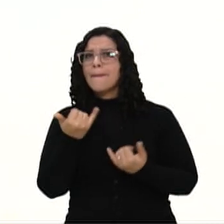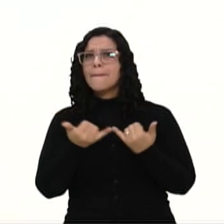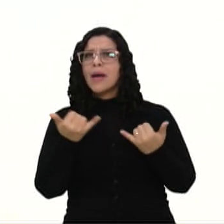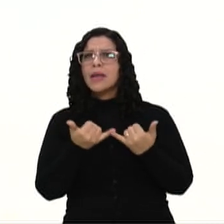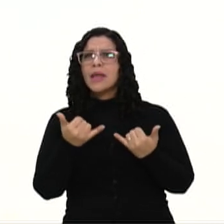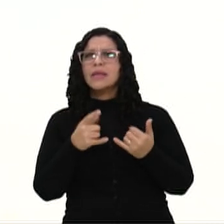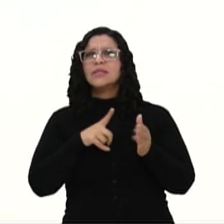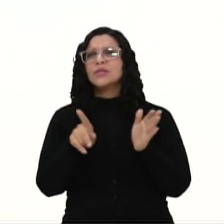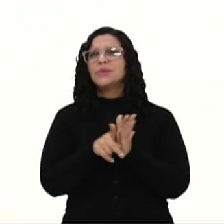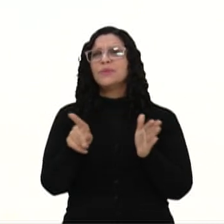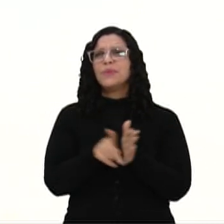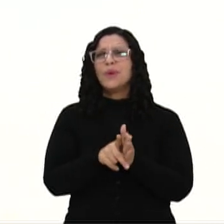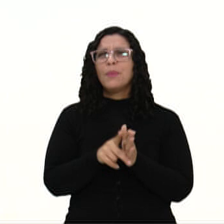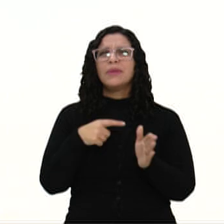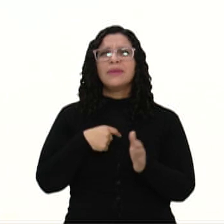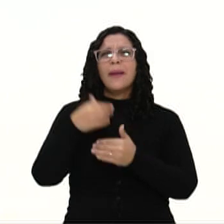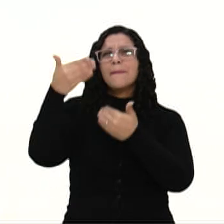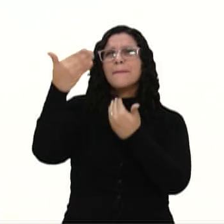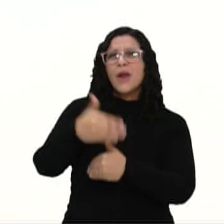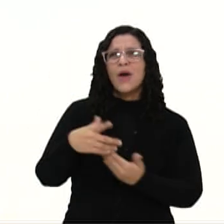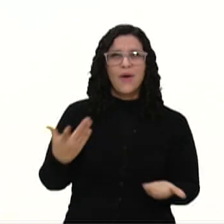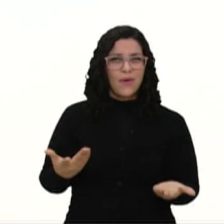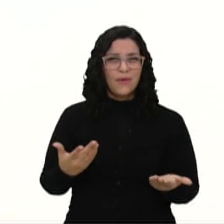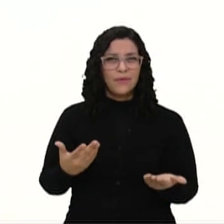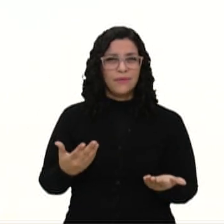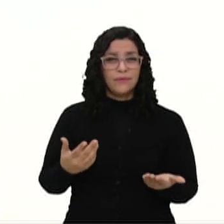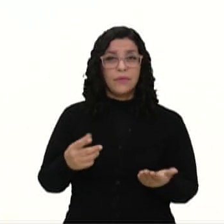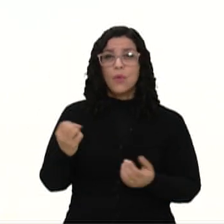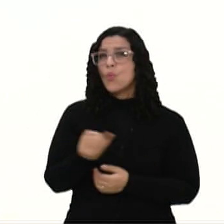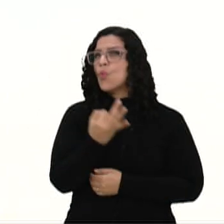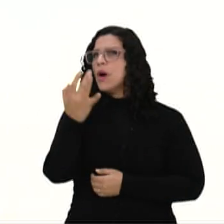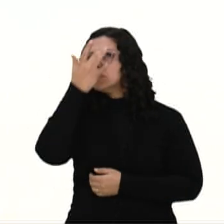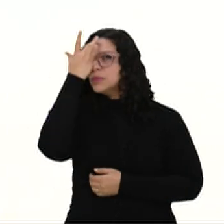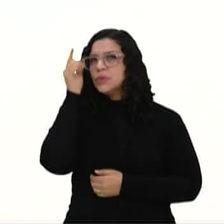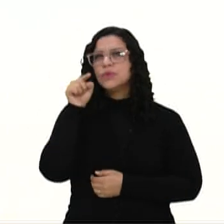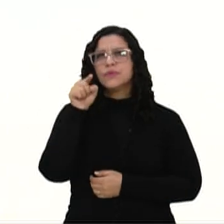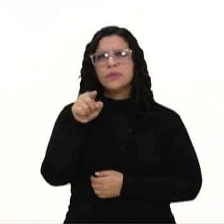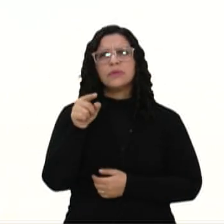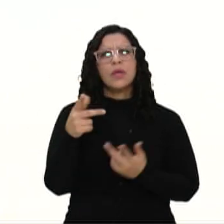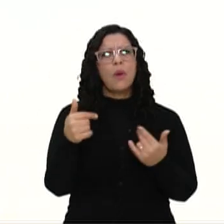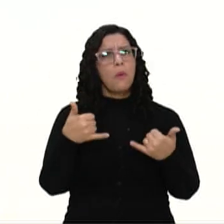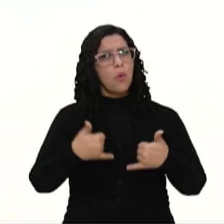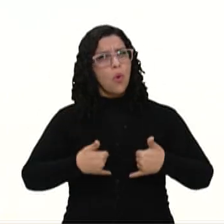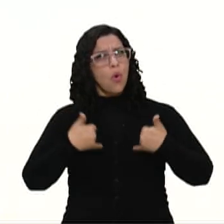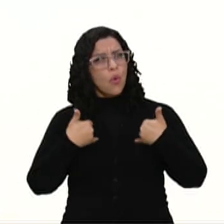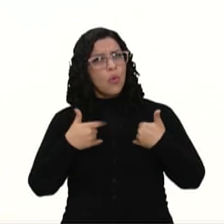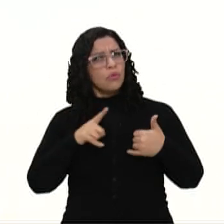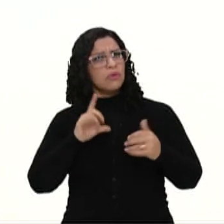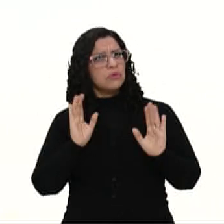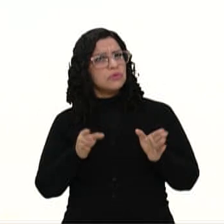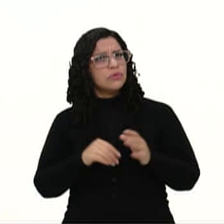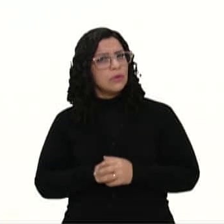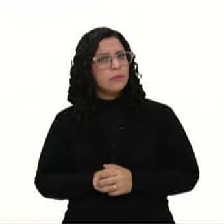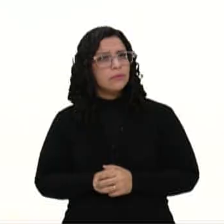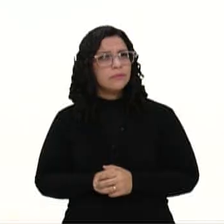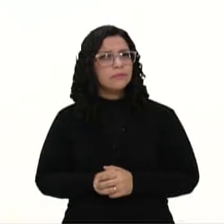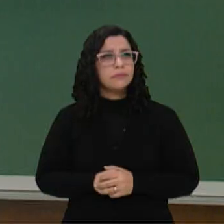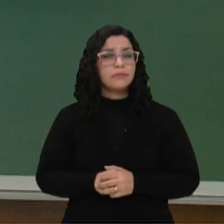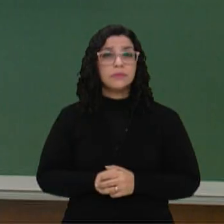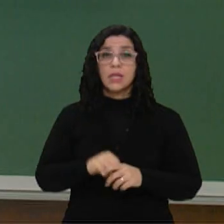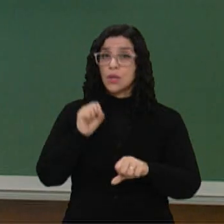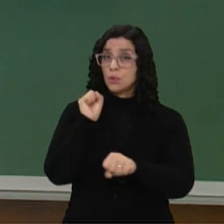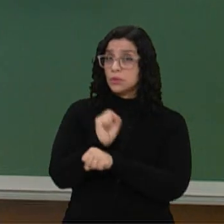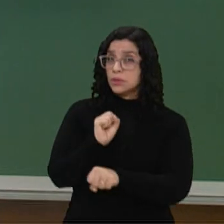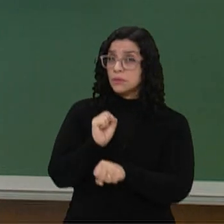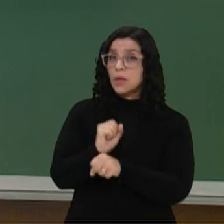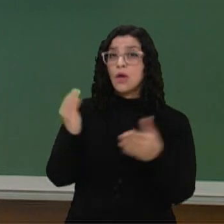no cabeçalho das folhas de teste. Quantas pessoas além de ti se podem orgulhar de os ter?